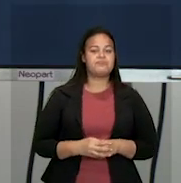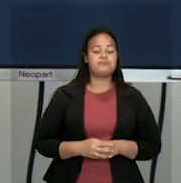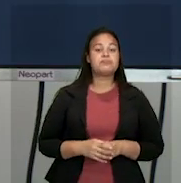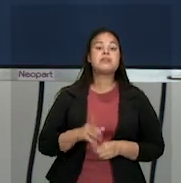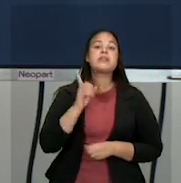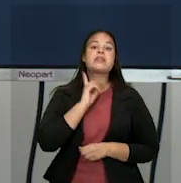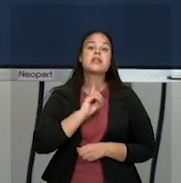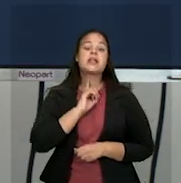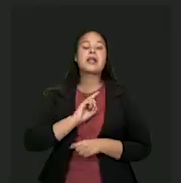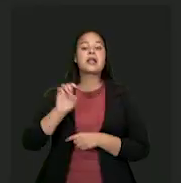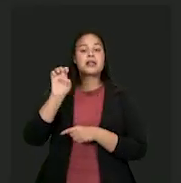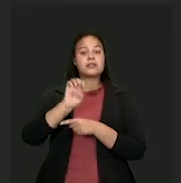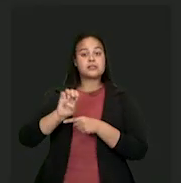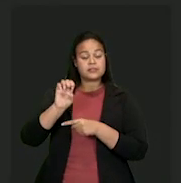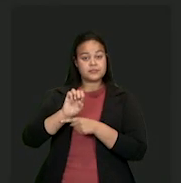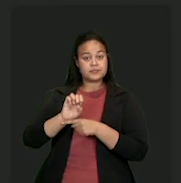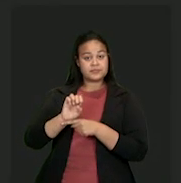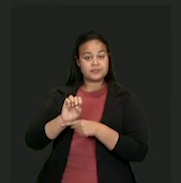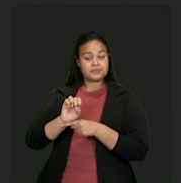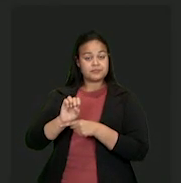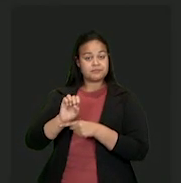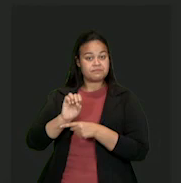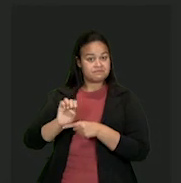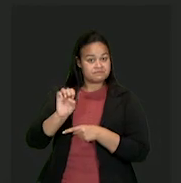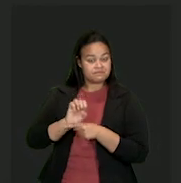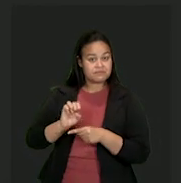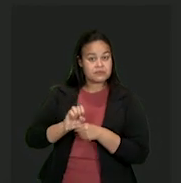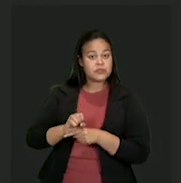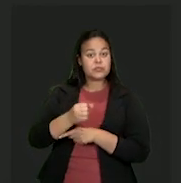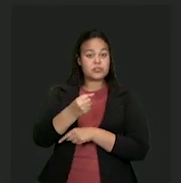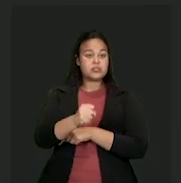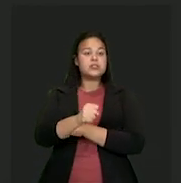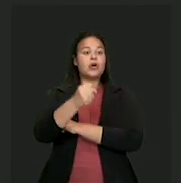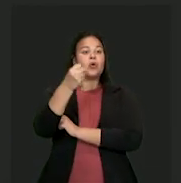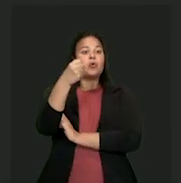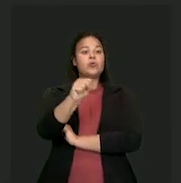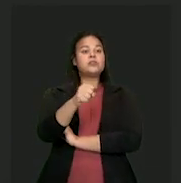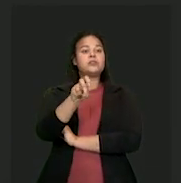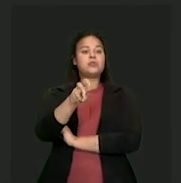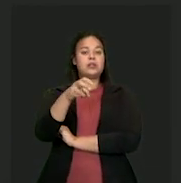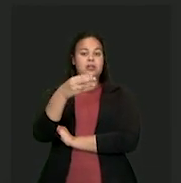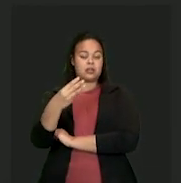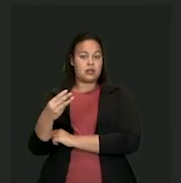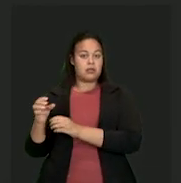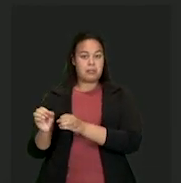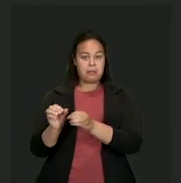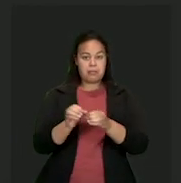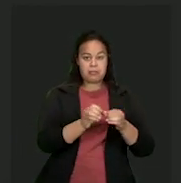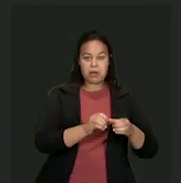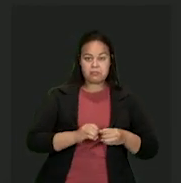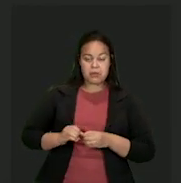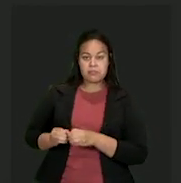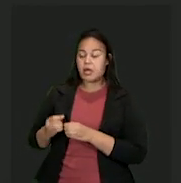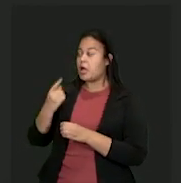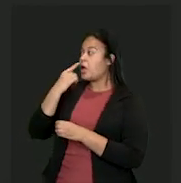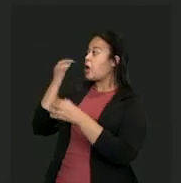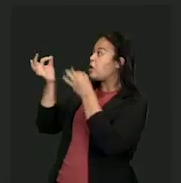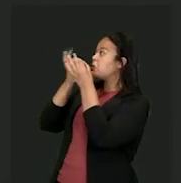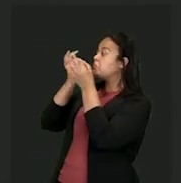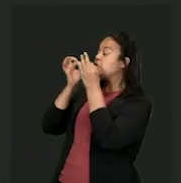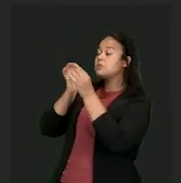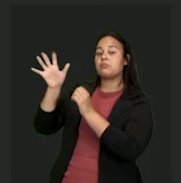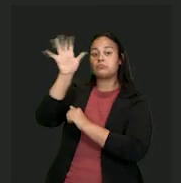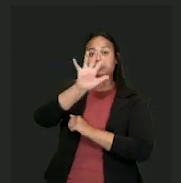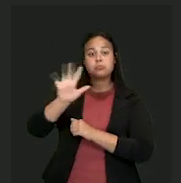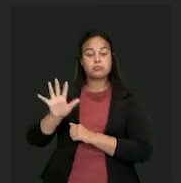Minas Gerais é formado por 853 municípios localizados em mesorregiões. Observe no mapa a